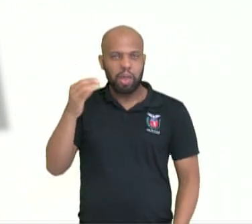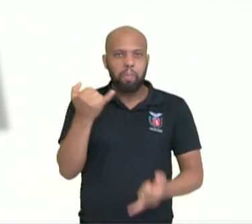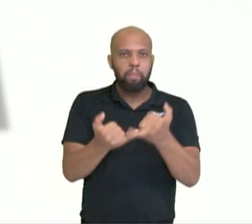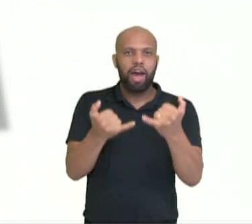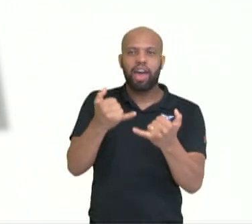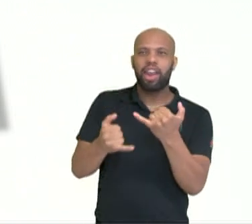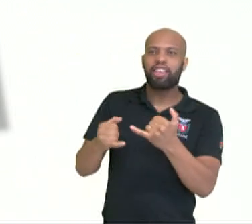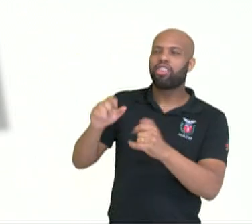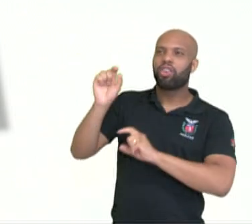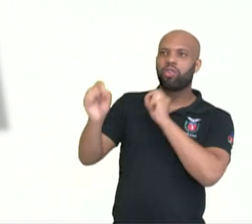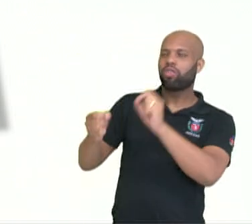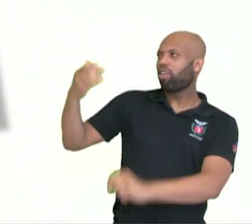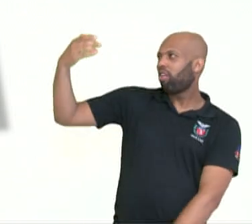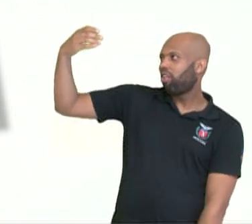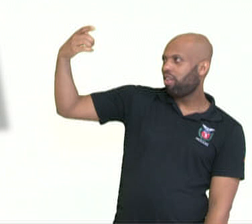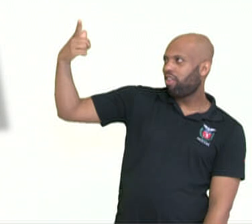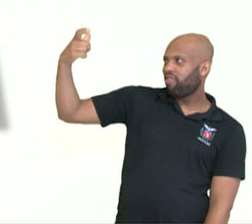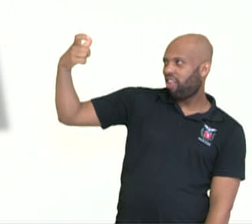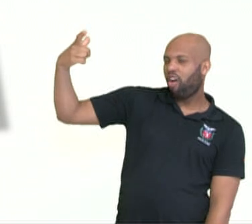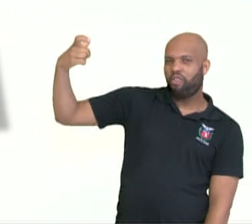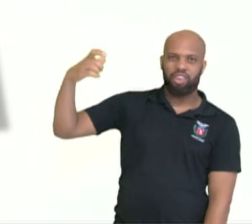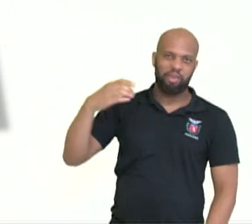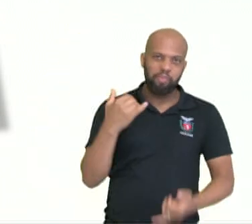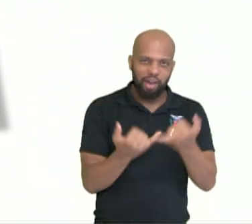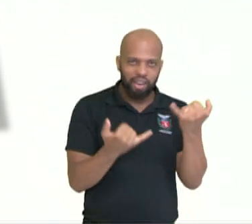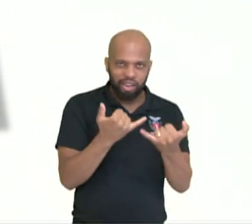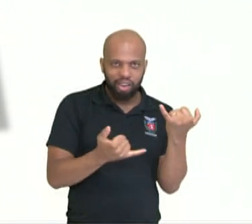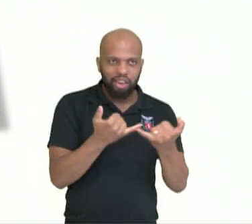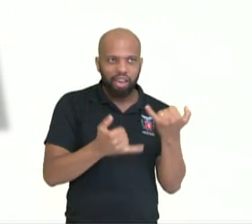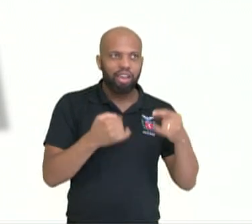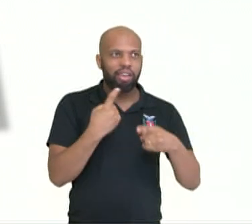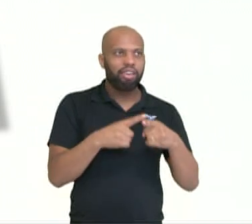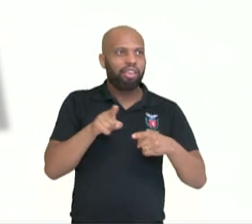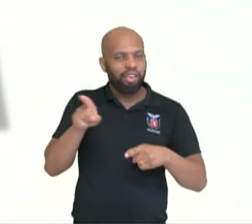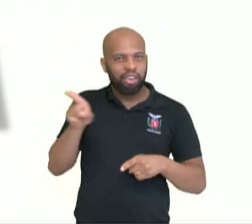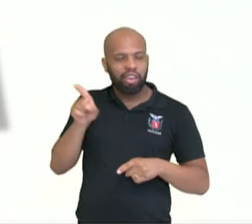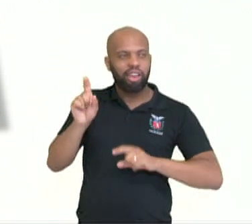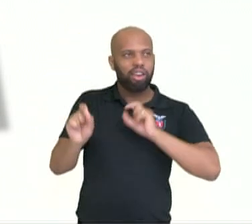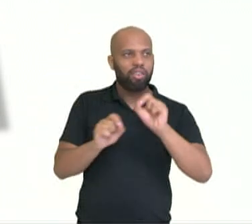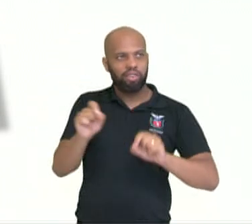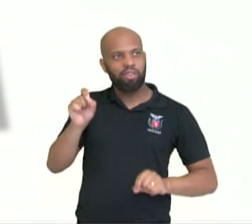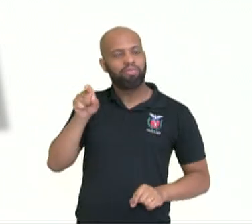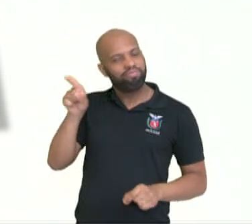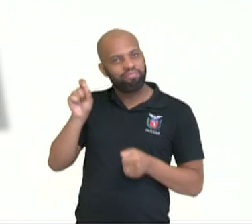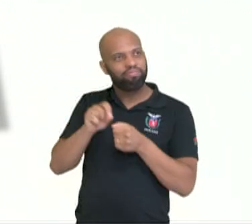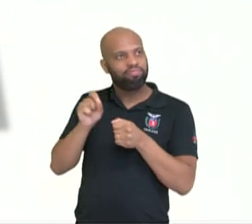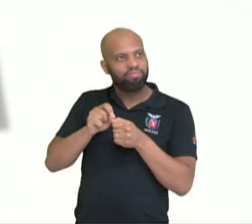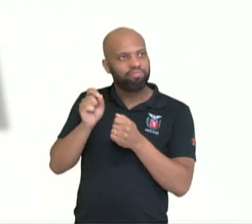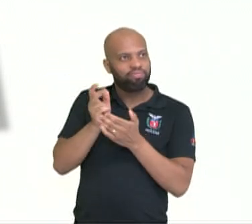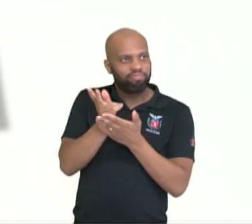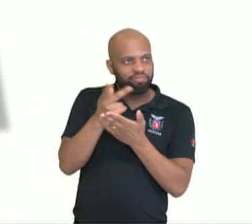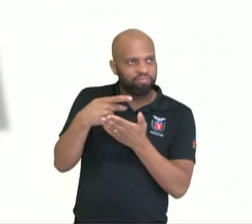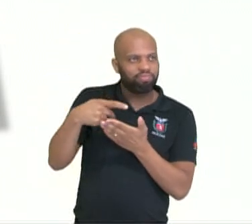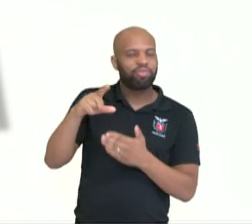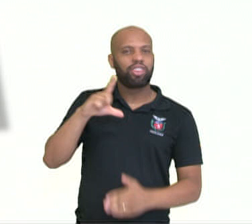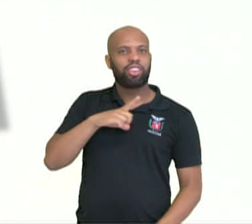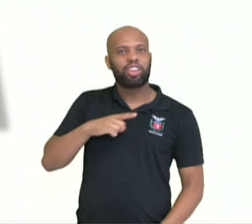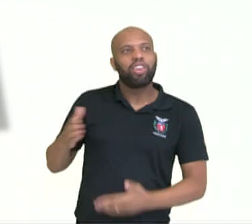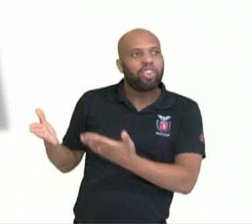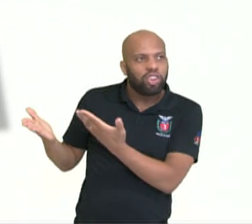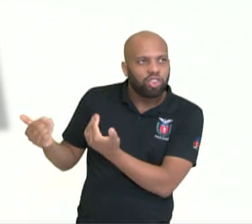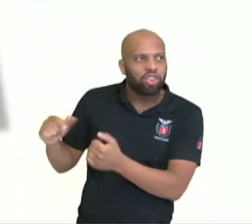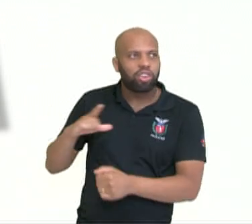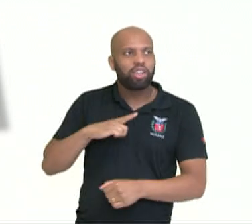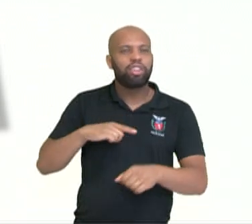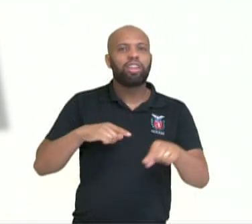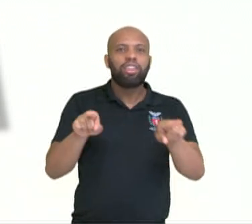seus autorretratos. Esse é o artista e o estúdio do Rembrandt, que maravilha, ele aqui novinho, tem ele até velho